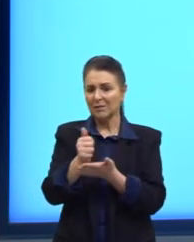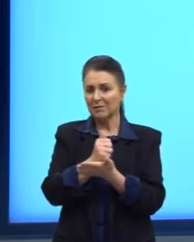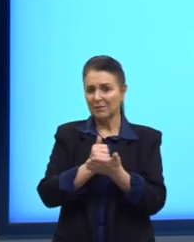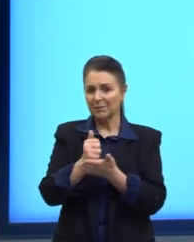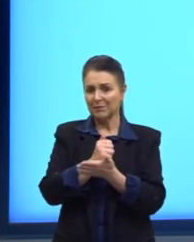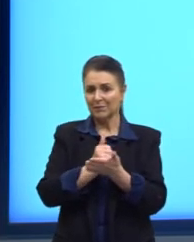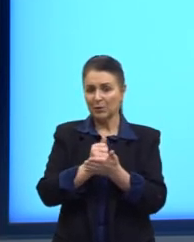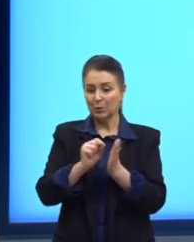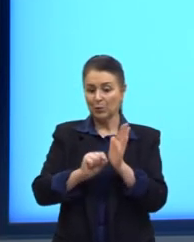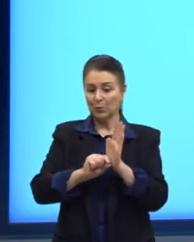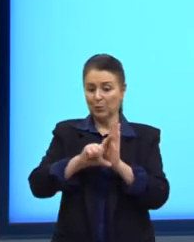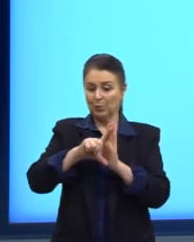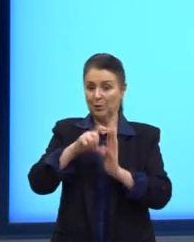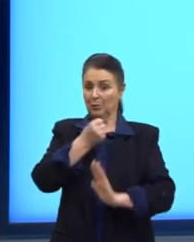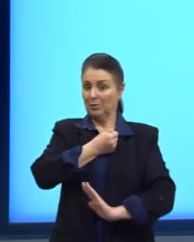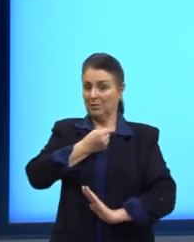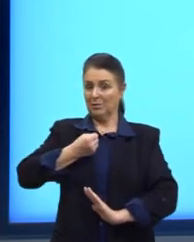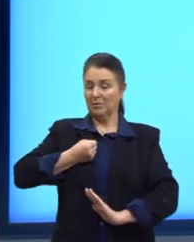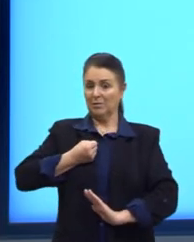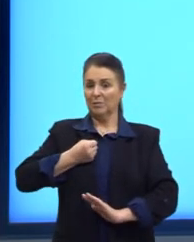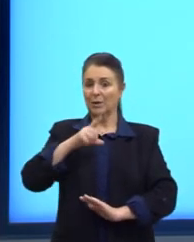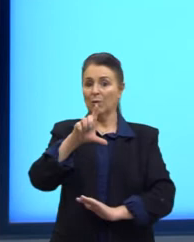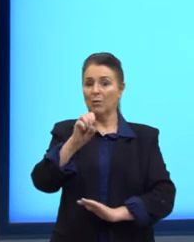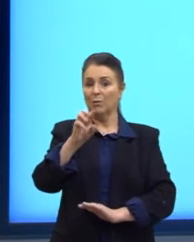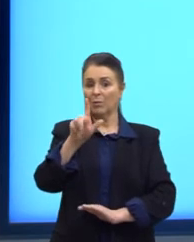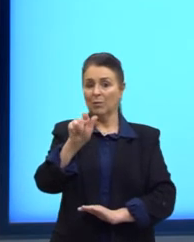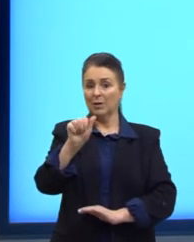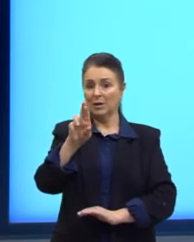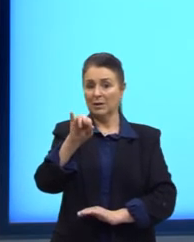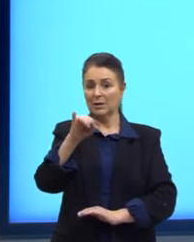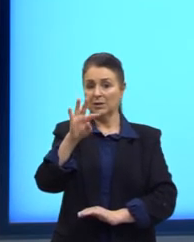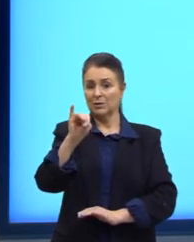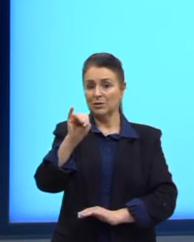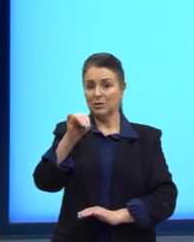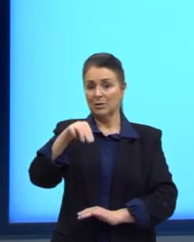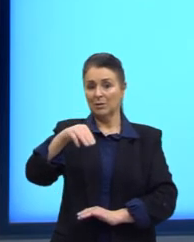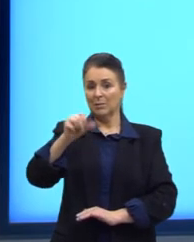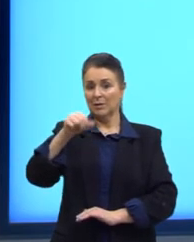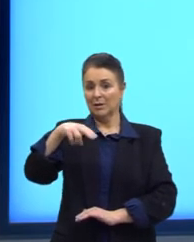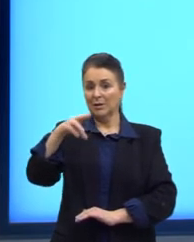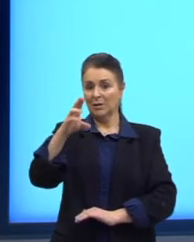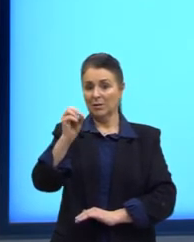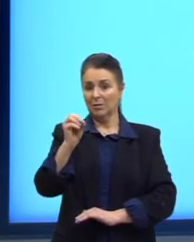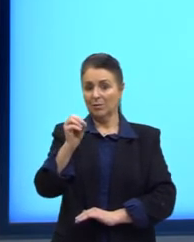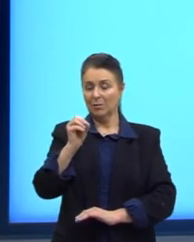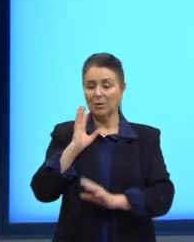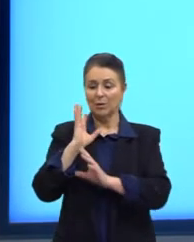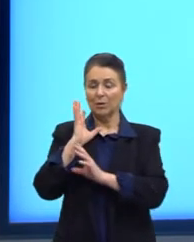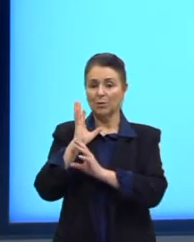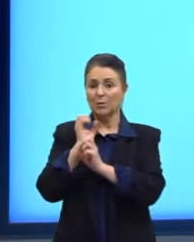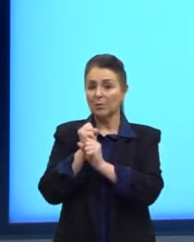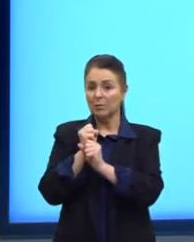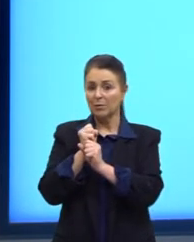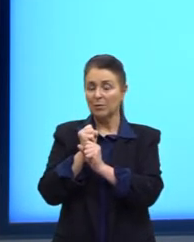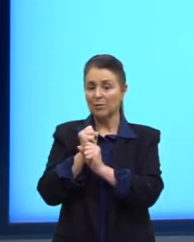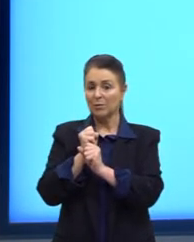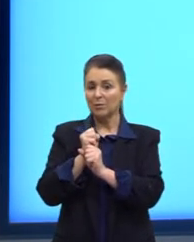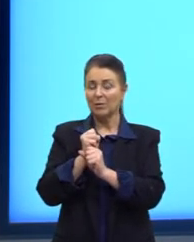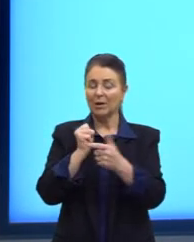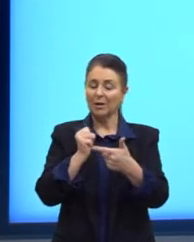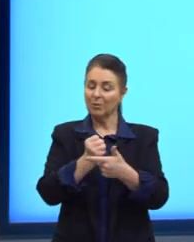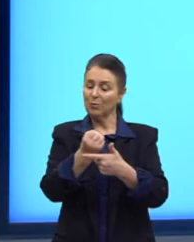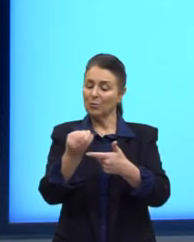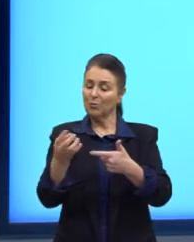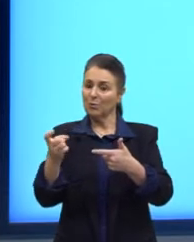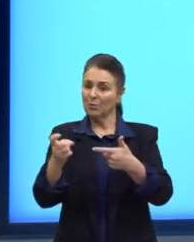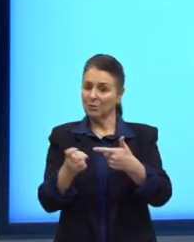o número grandão a gente chama de logaritimando e o resultado nós chamamos então de logaritmo